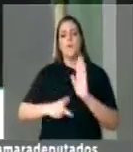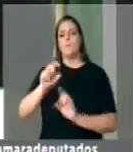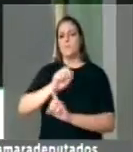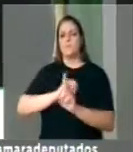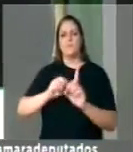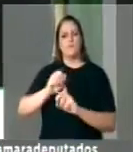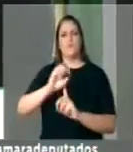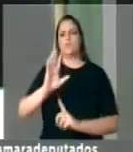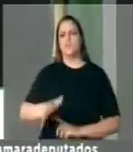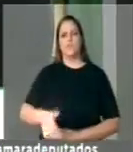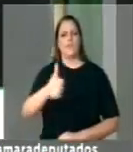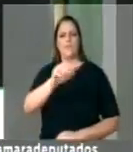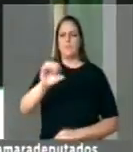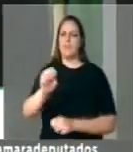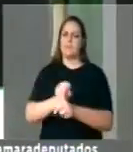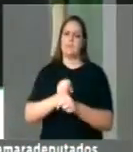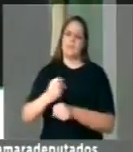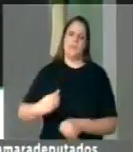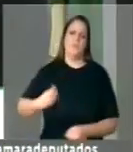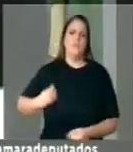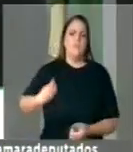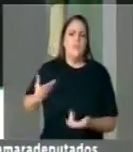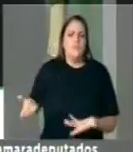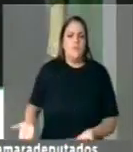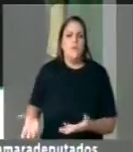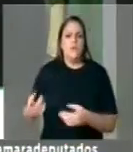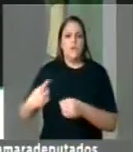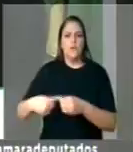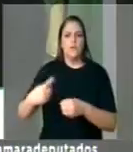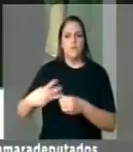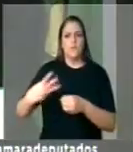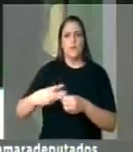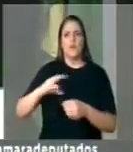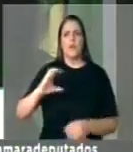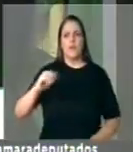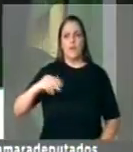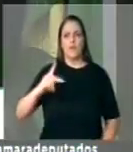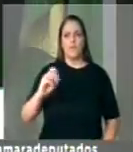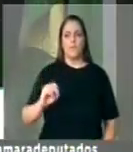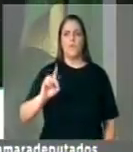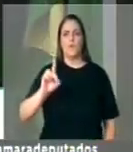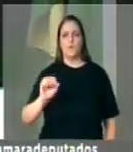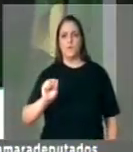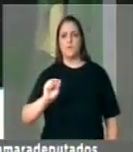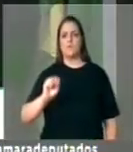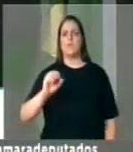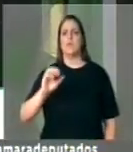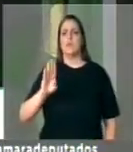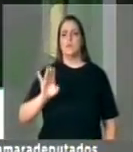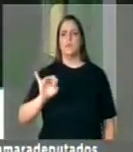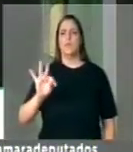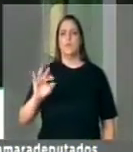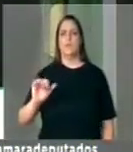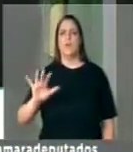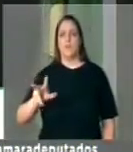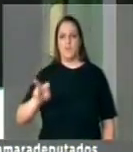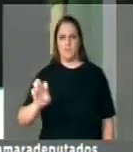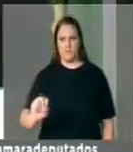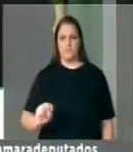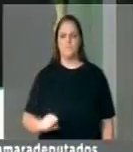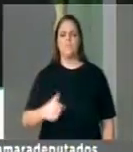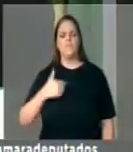uma década no município de Campos dos Goytacazes. Eu quero aproveitar esse tempo, aqui na